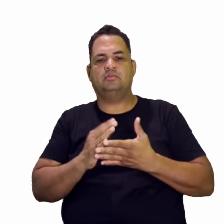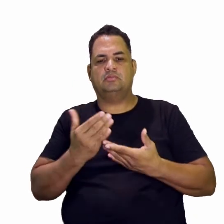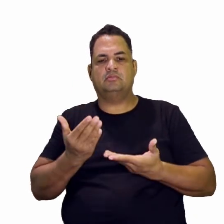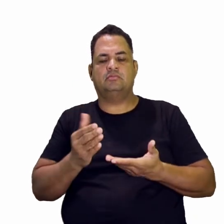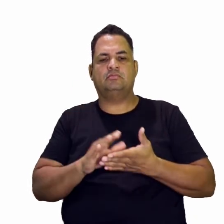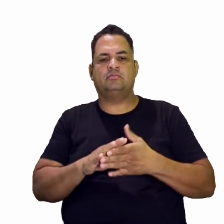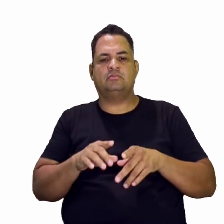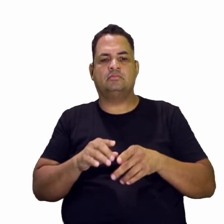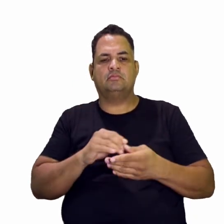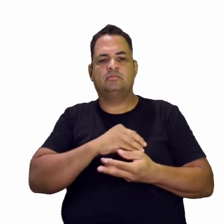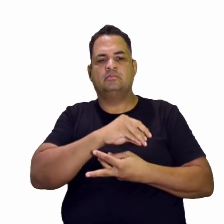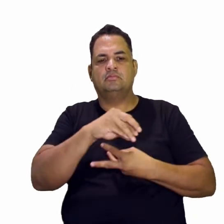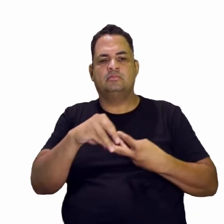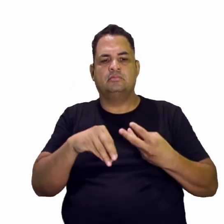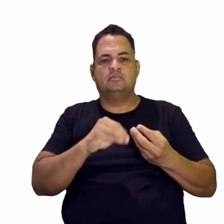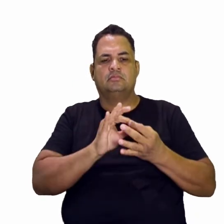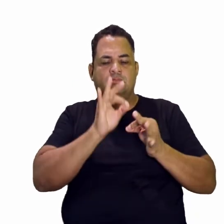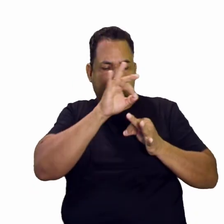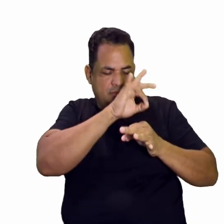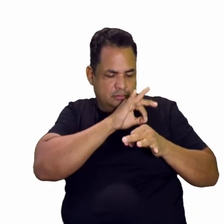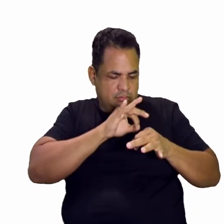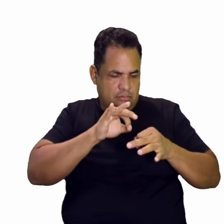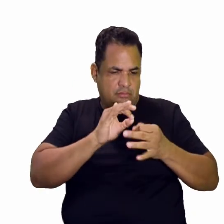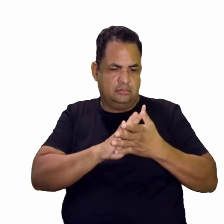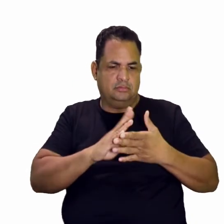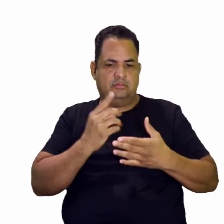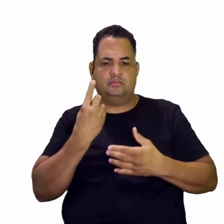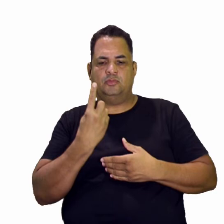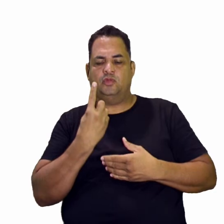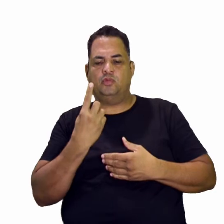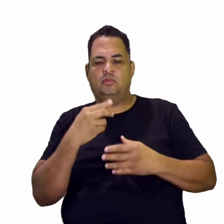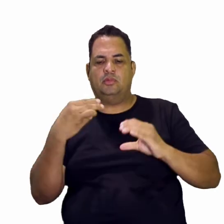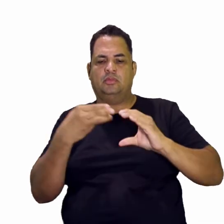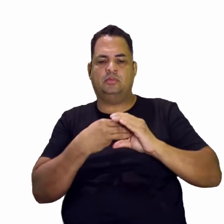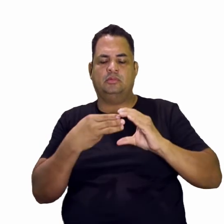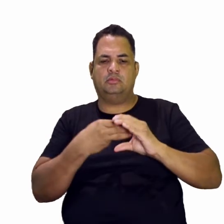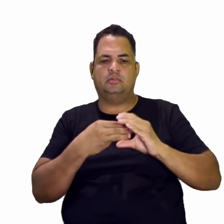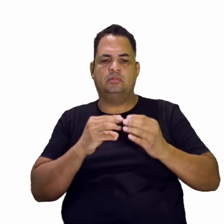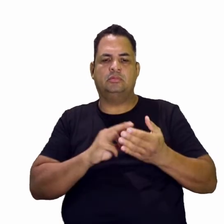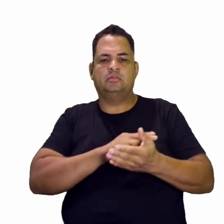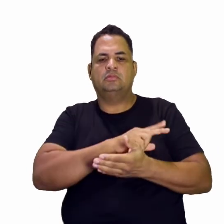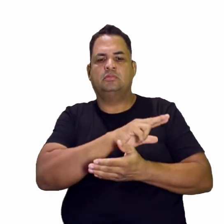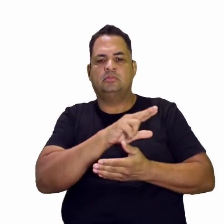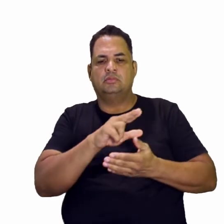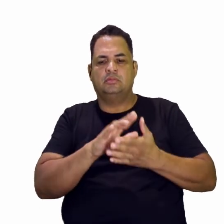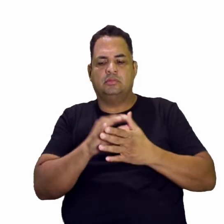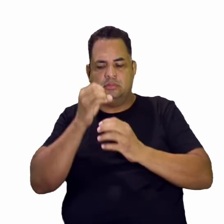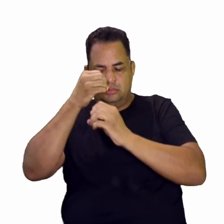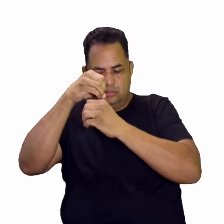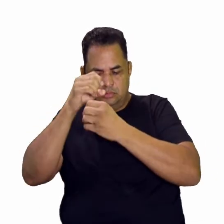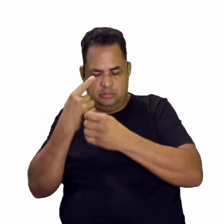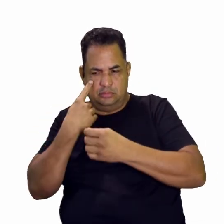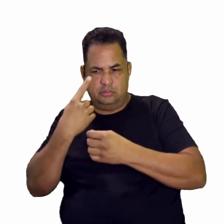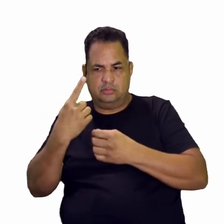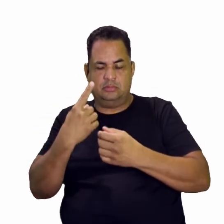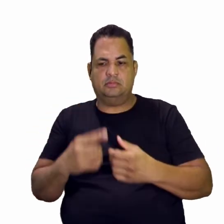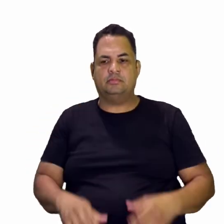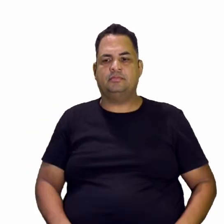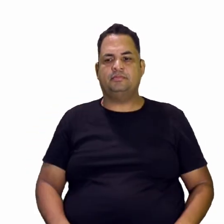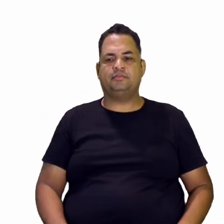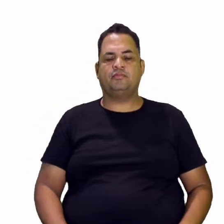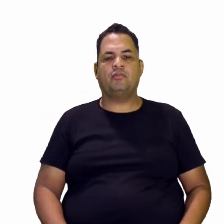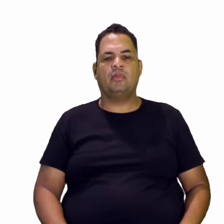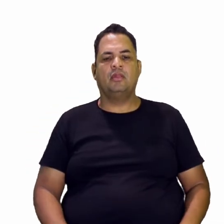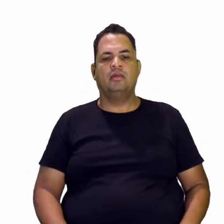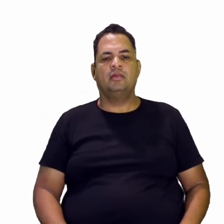tá? Porque envolve micro-organismos unicelulares, organismos macroscópicos, como as algas